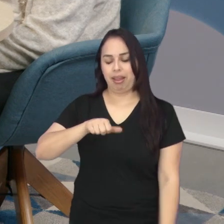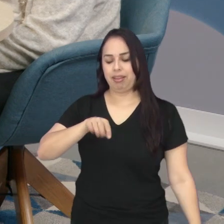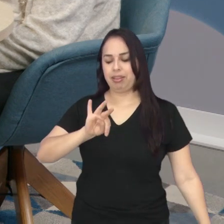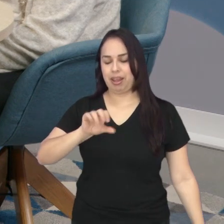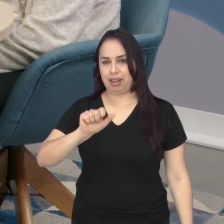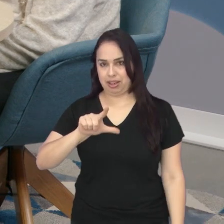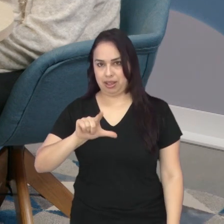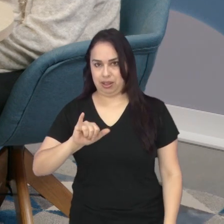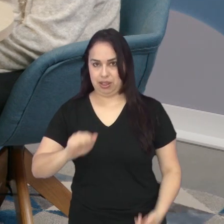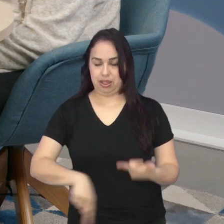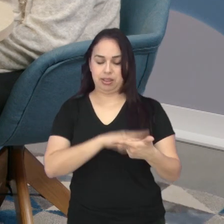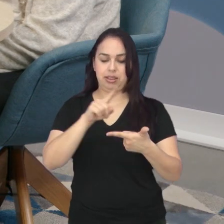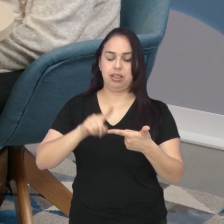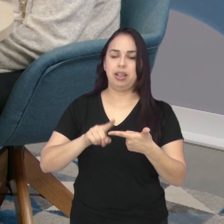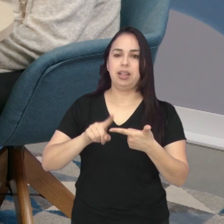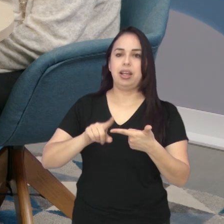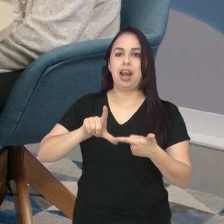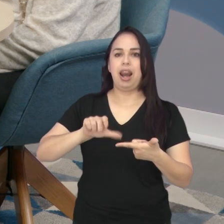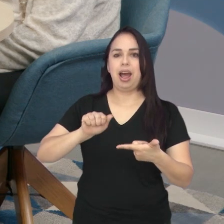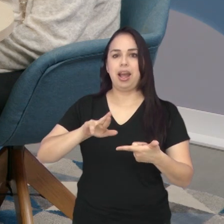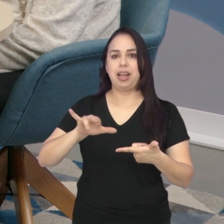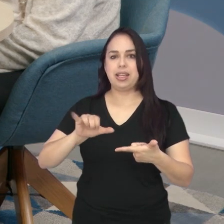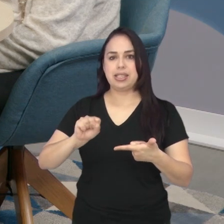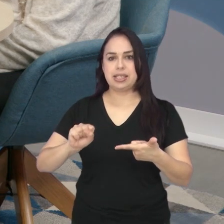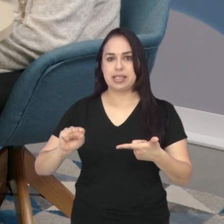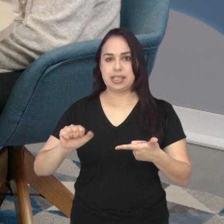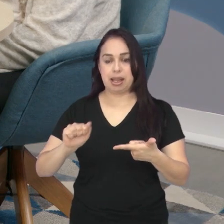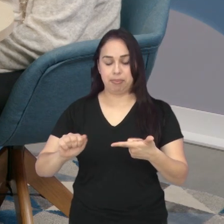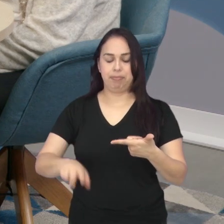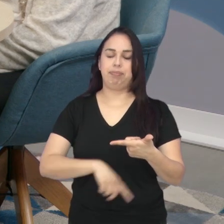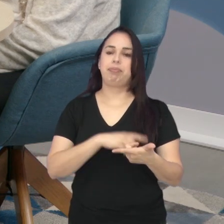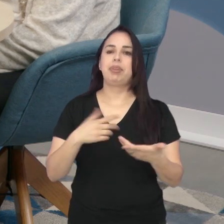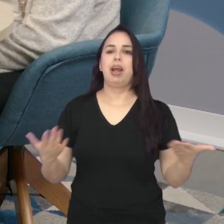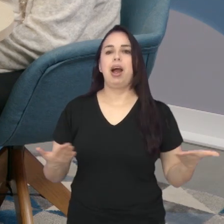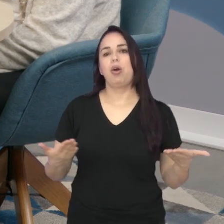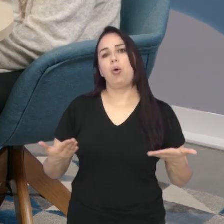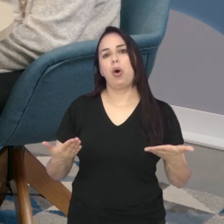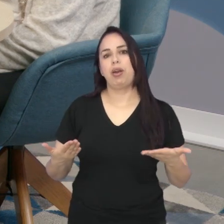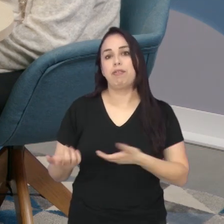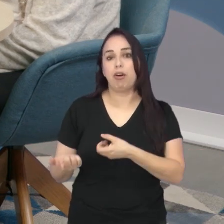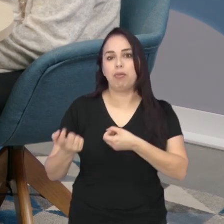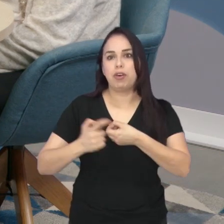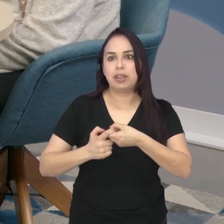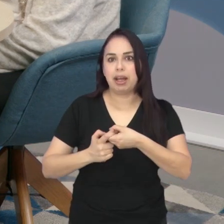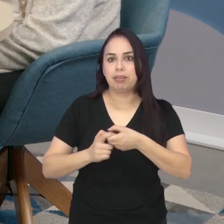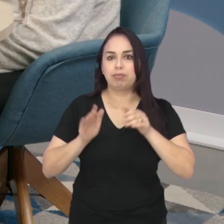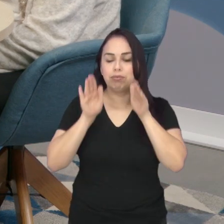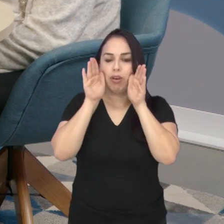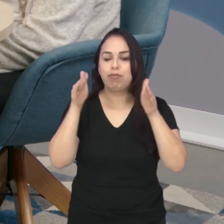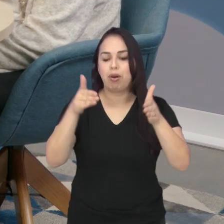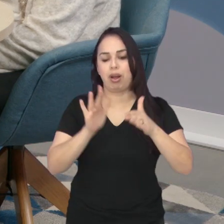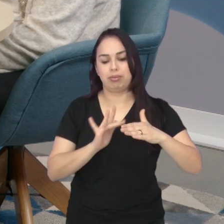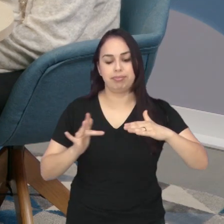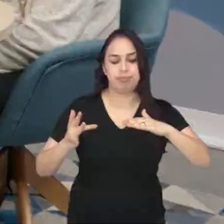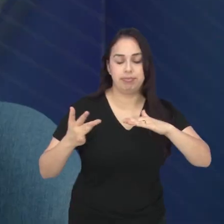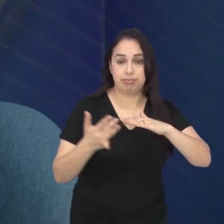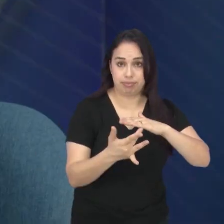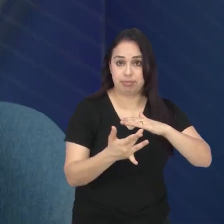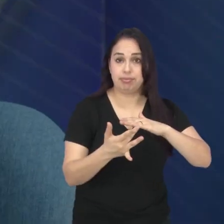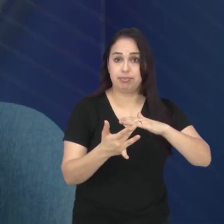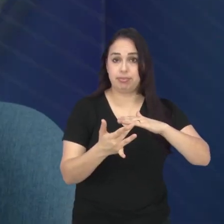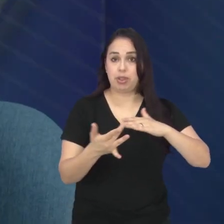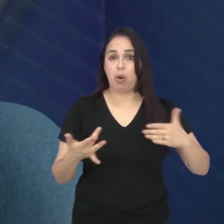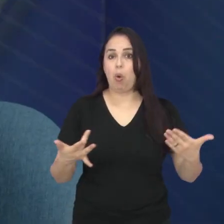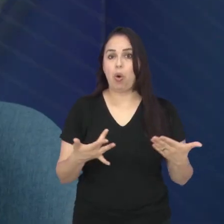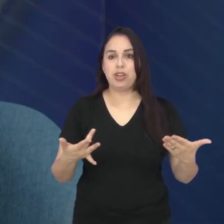psicóloga Natália Simões e a advogada Larissa Seixas. Bom, meninas, eu quero retornar esse bloco falando sobre redes